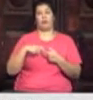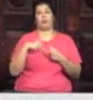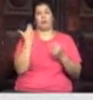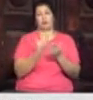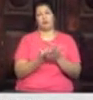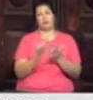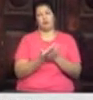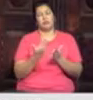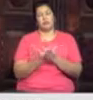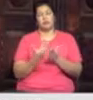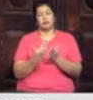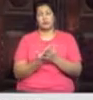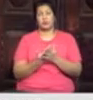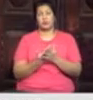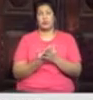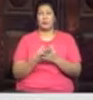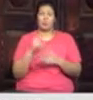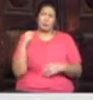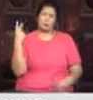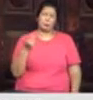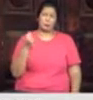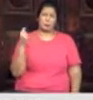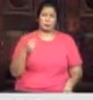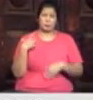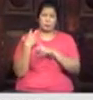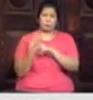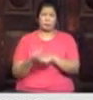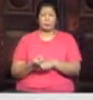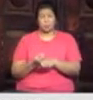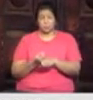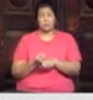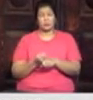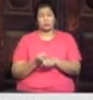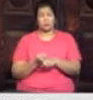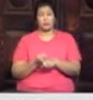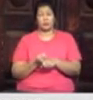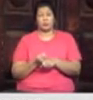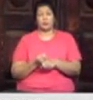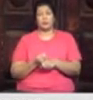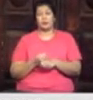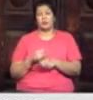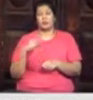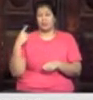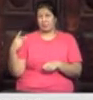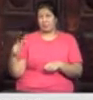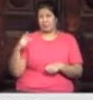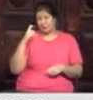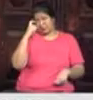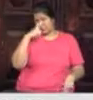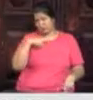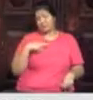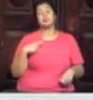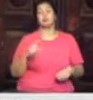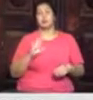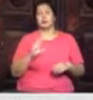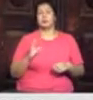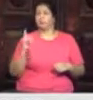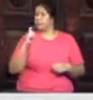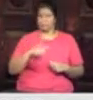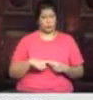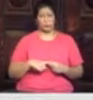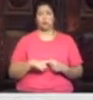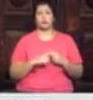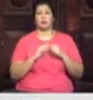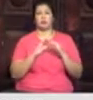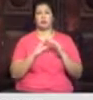ao contexto escolar, depois de um percurso escolar, em geral, muito, muito acidentado, muito dificultoso, e voltam na esperança de concluir